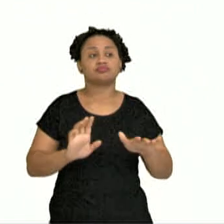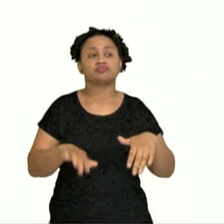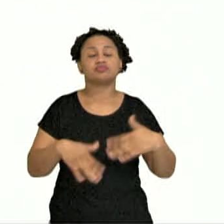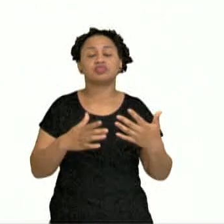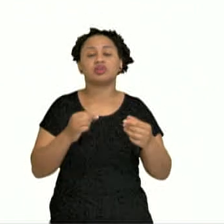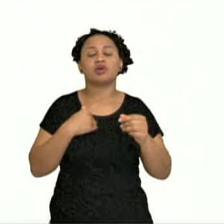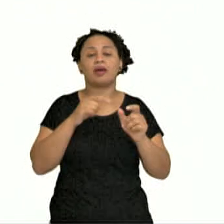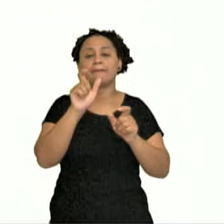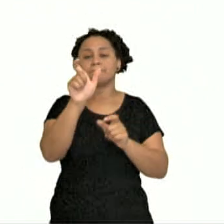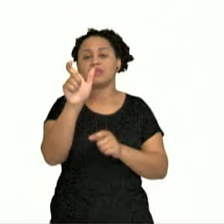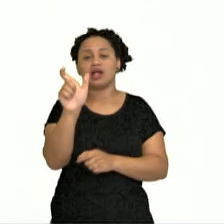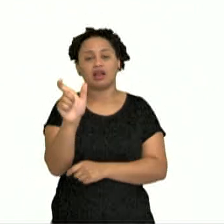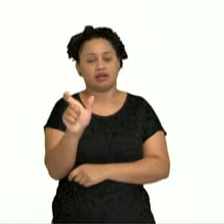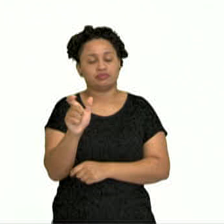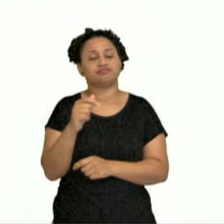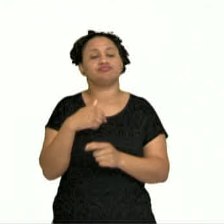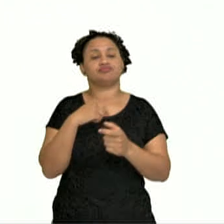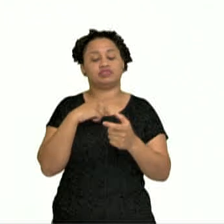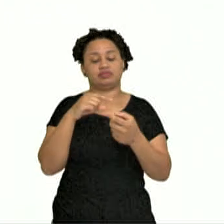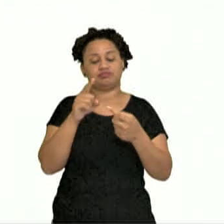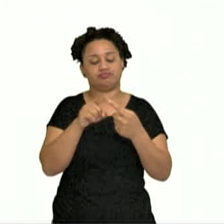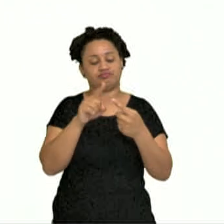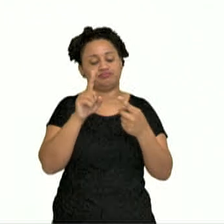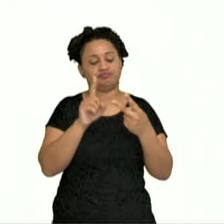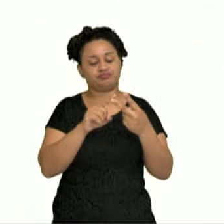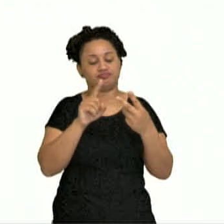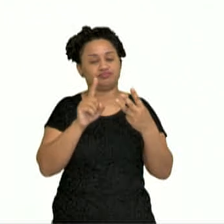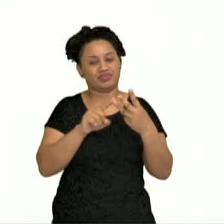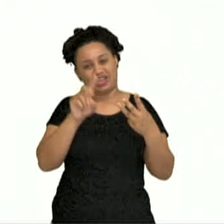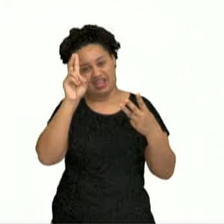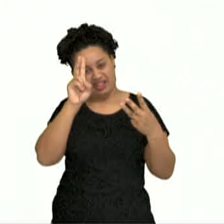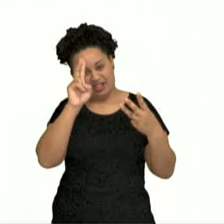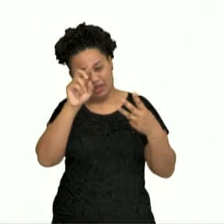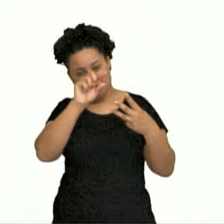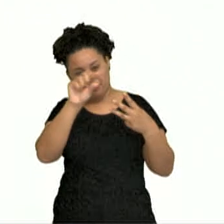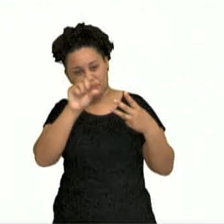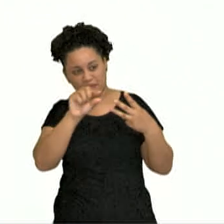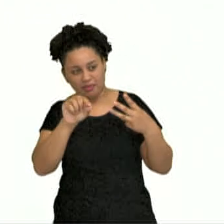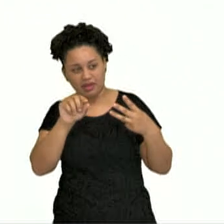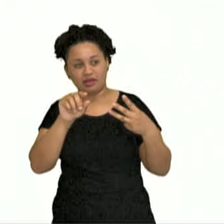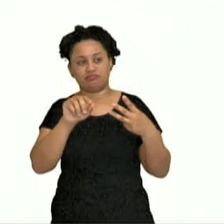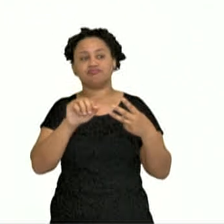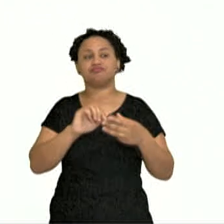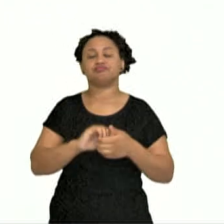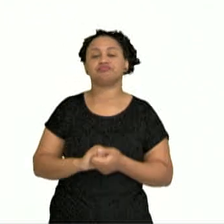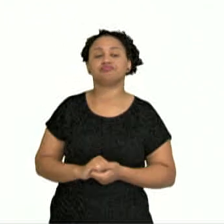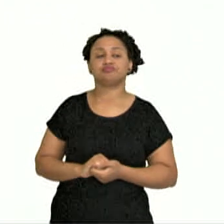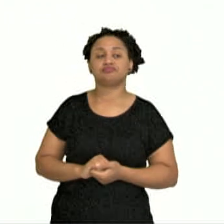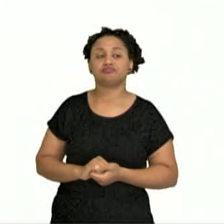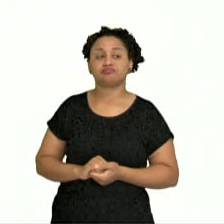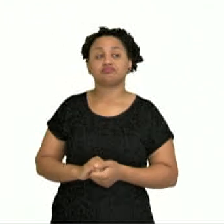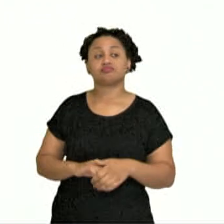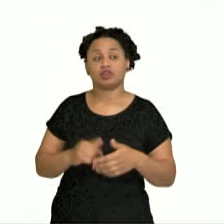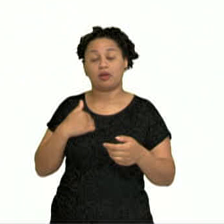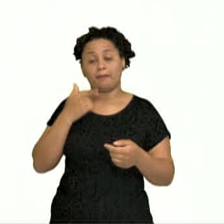de palavras paroxítonas, oxítonas, proparoxítonas.